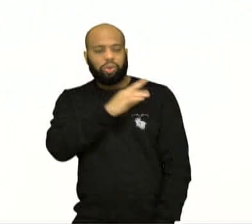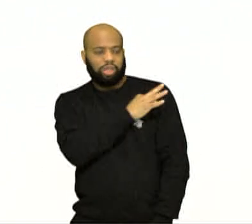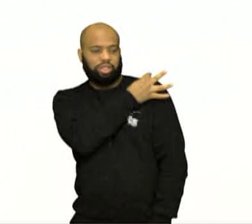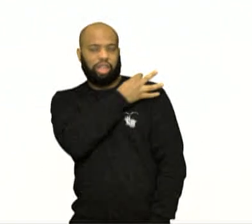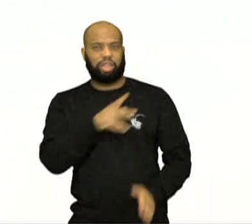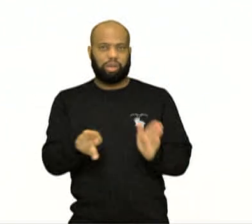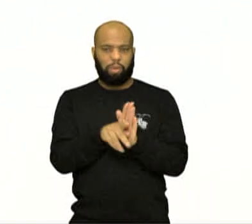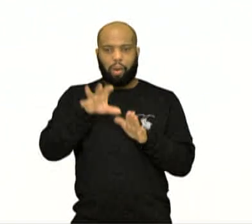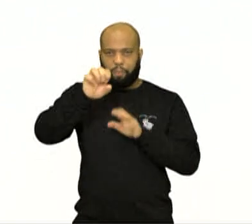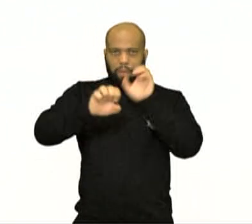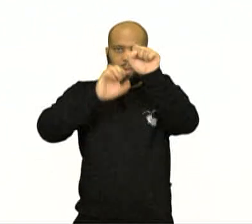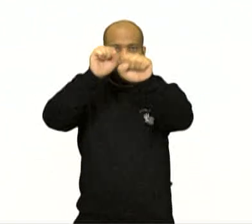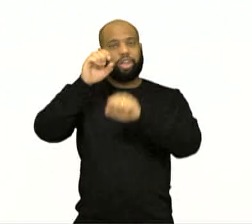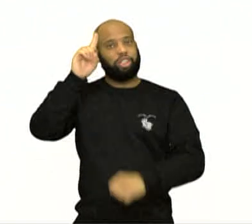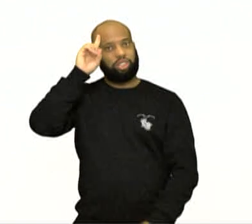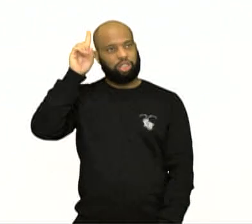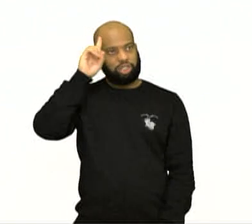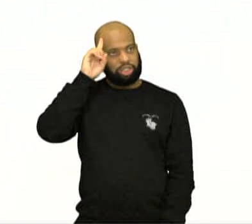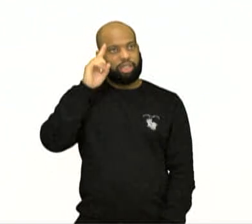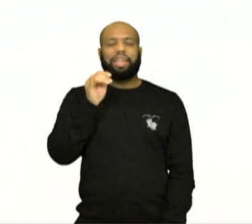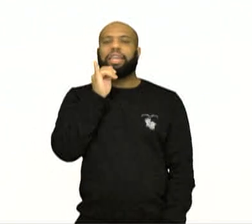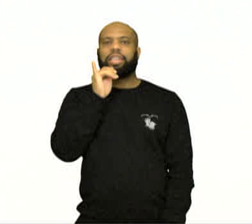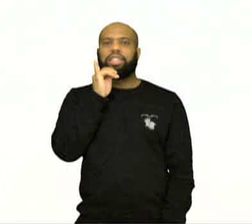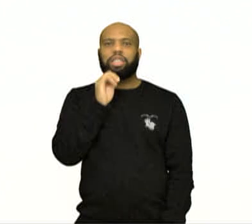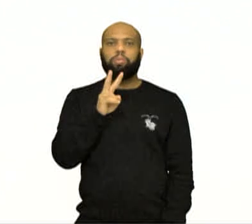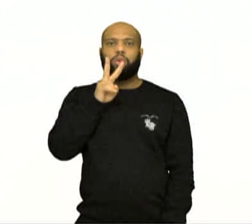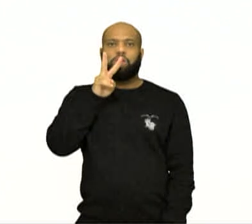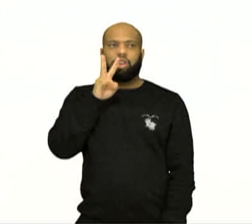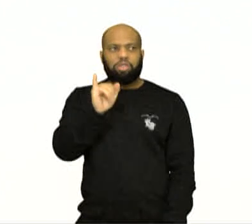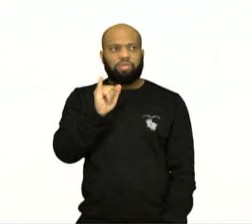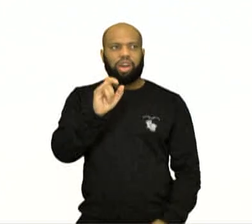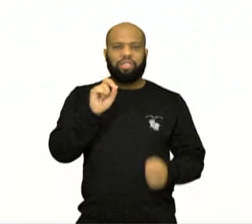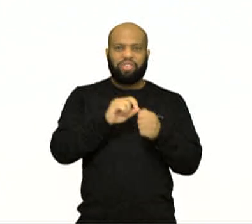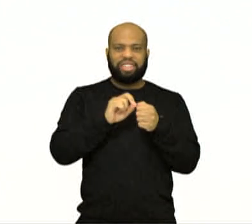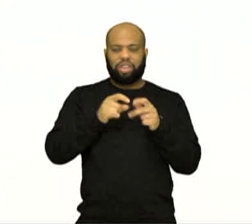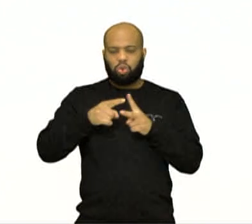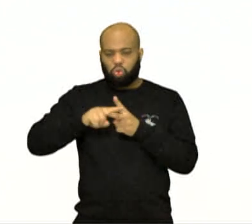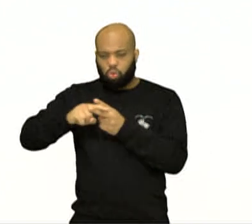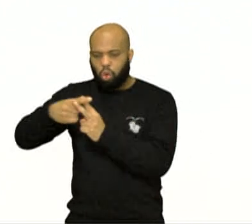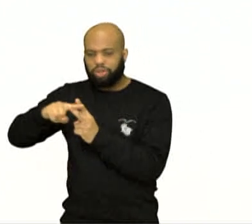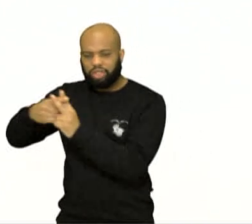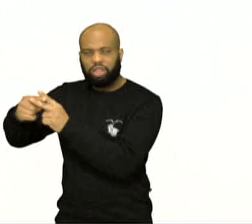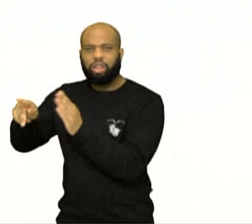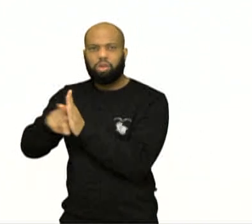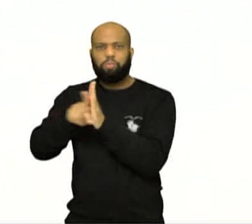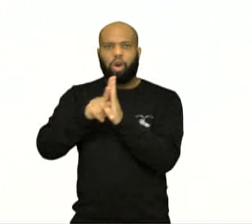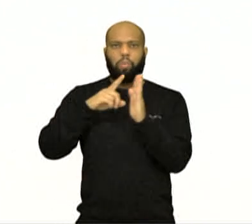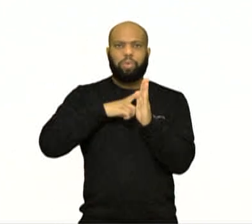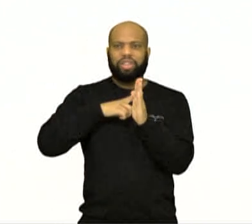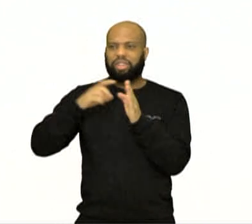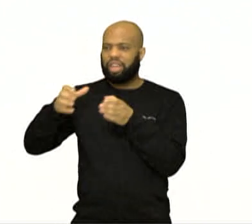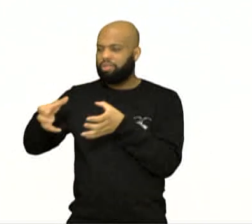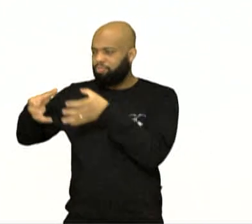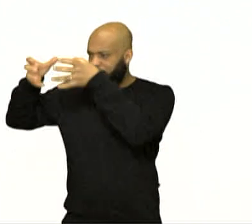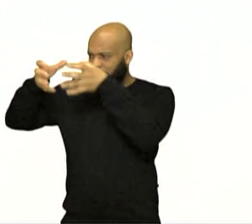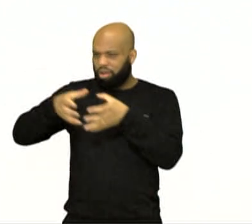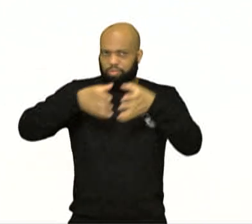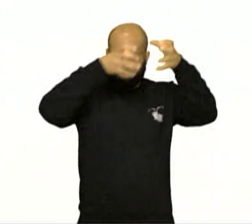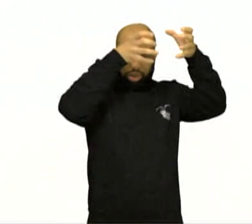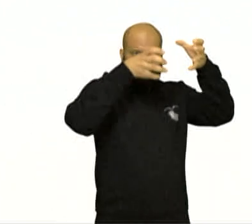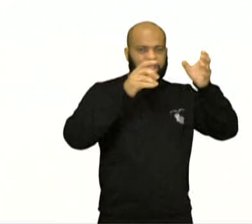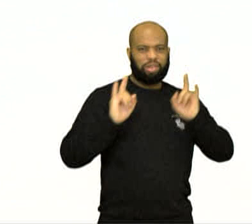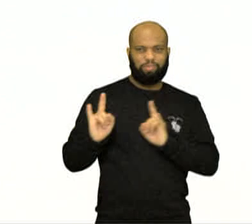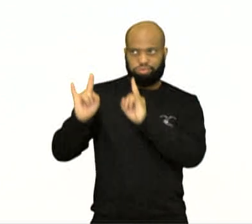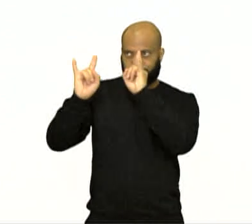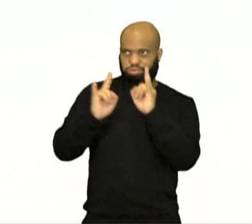da escalada no seu cotidiano, como na manutenção de torres de comunicação ou até também de prédios altos, tá? Escreva